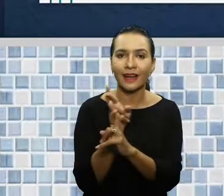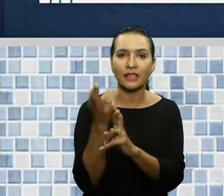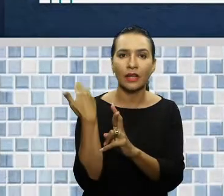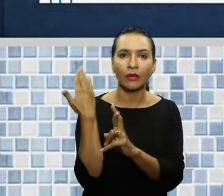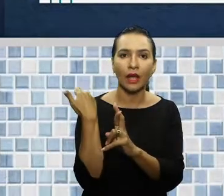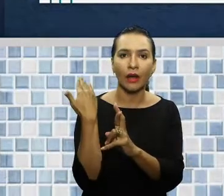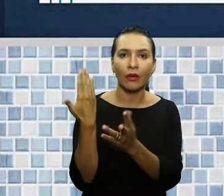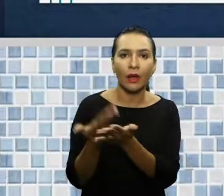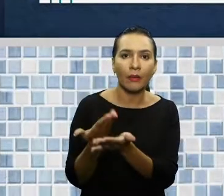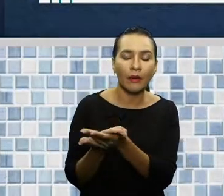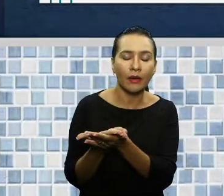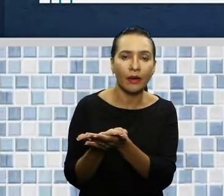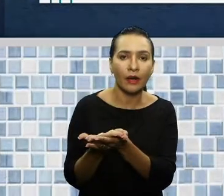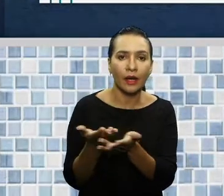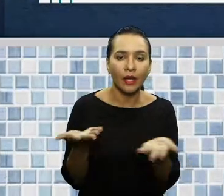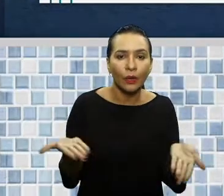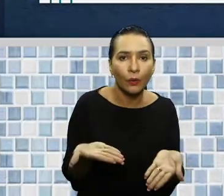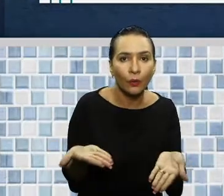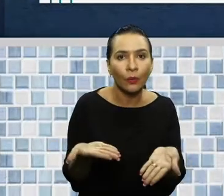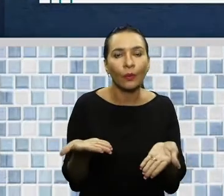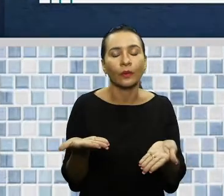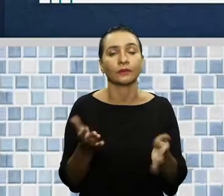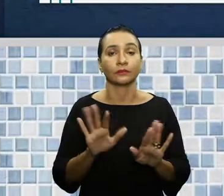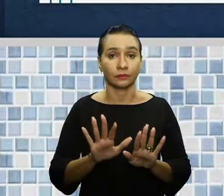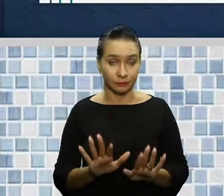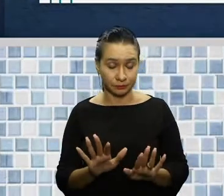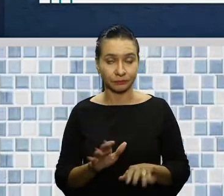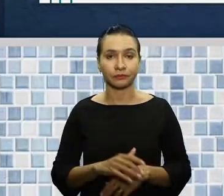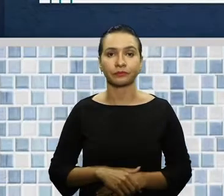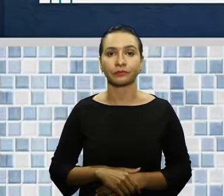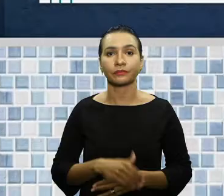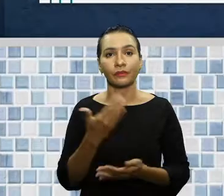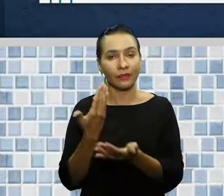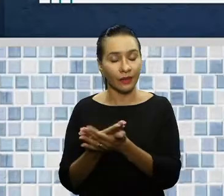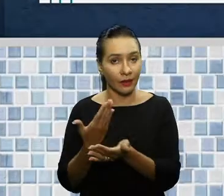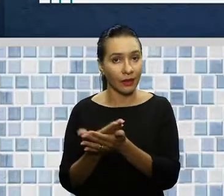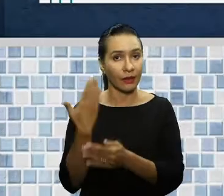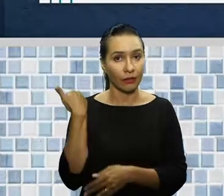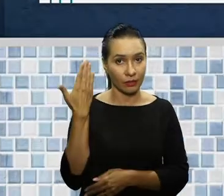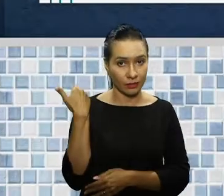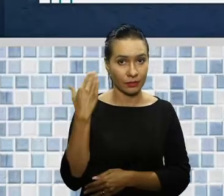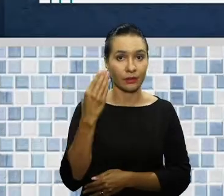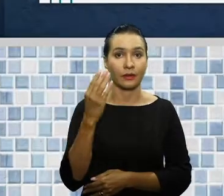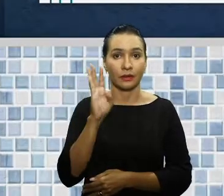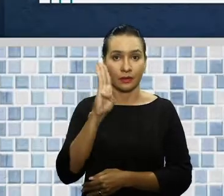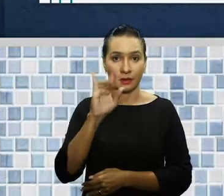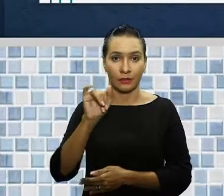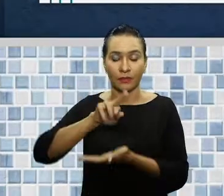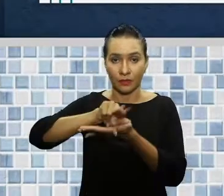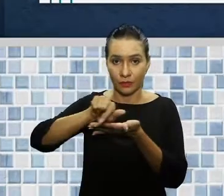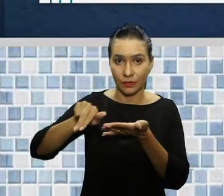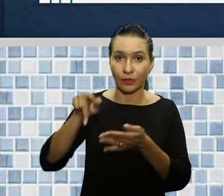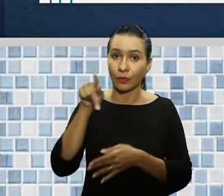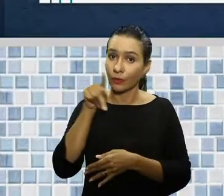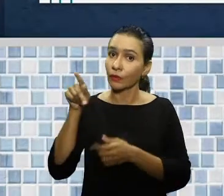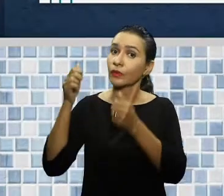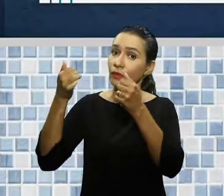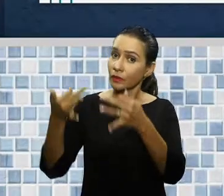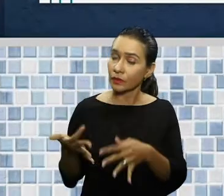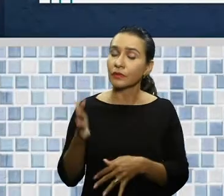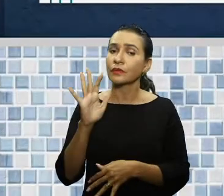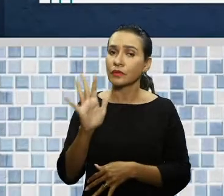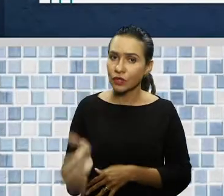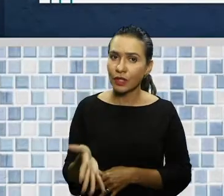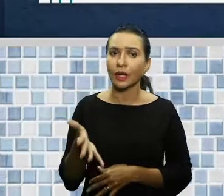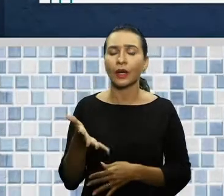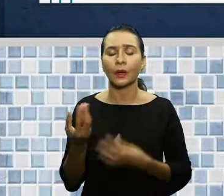que na aula sobre biodiversidade, a conservação da biodiversidade, o professor falou bem o quanto